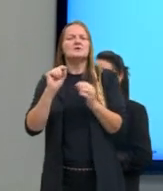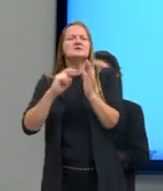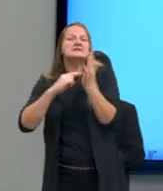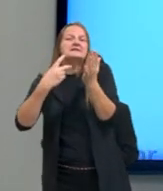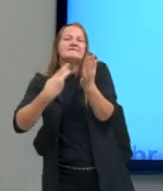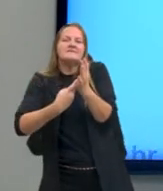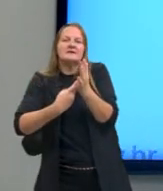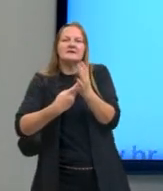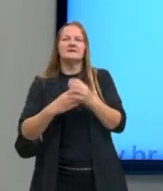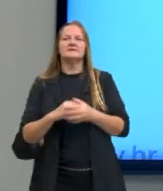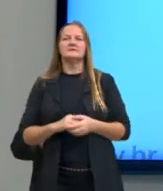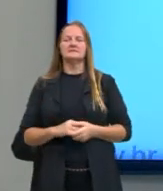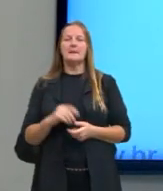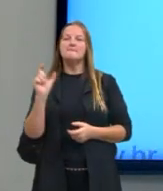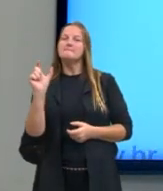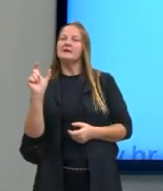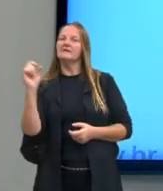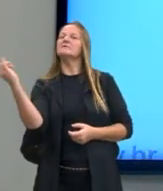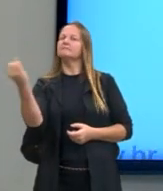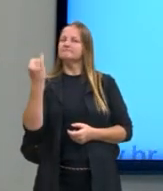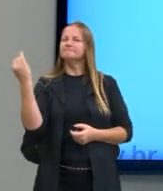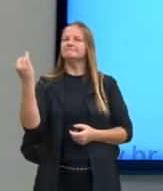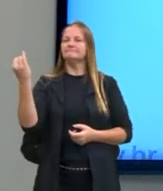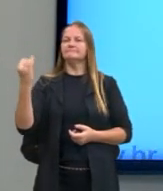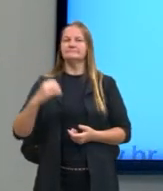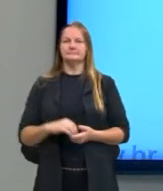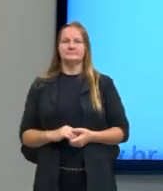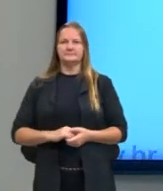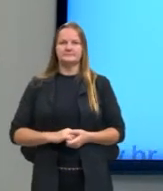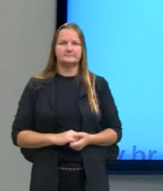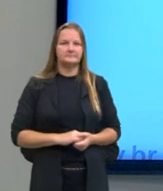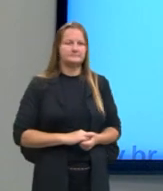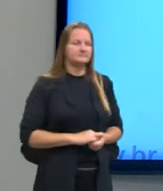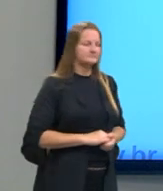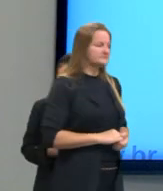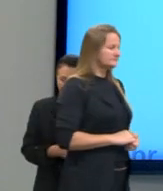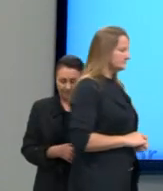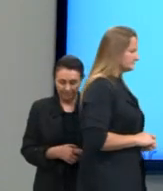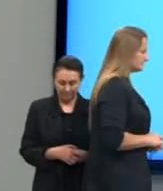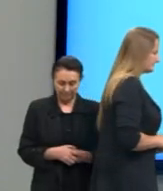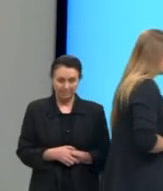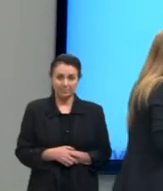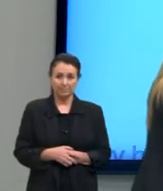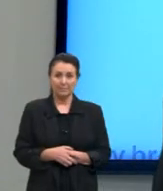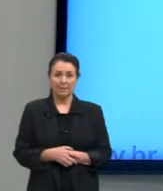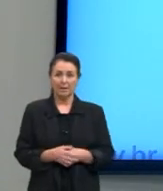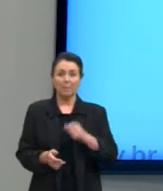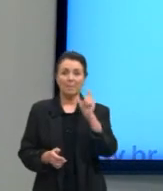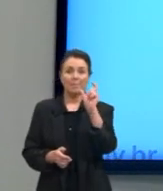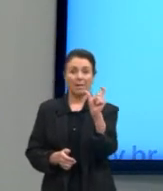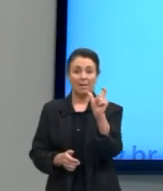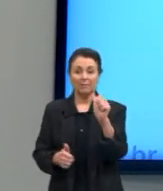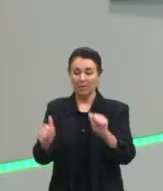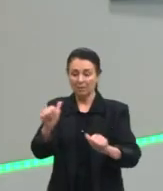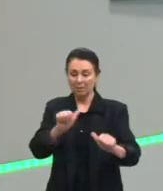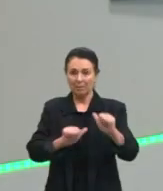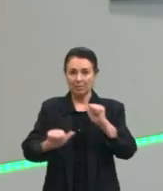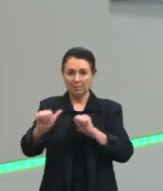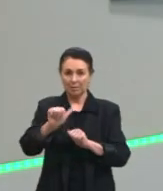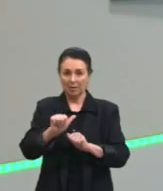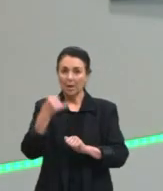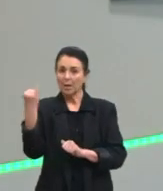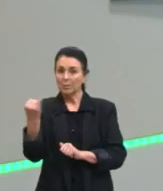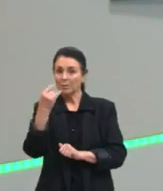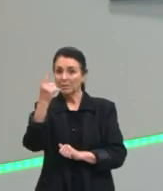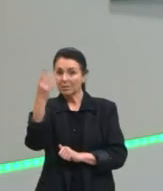isso quer dizer né gente essa palavra que ela é muito importante você saber em significado certo qualitativamente é uma qualidade uma